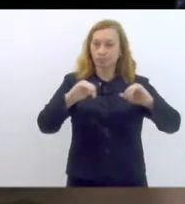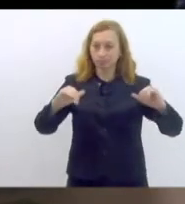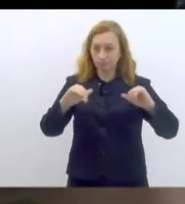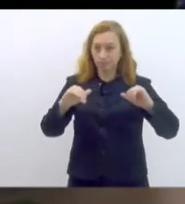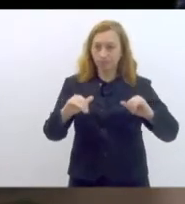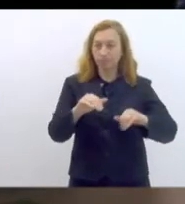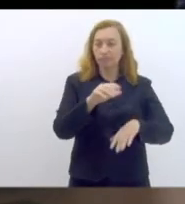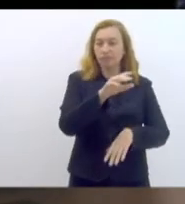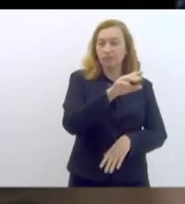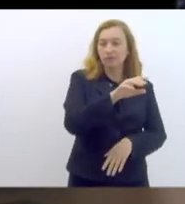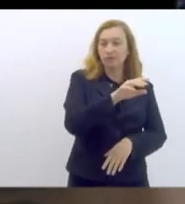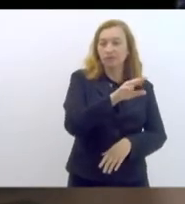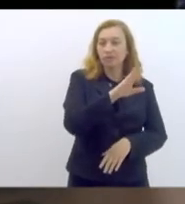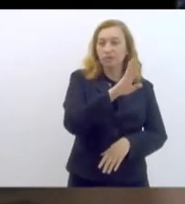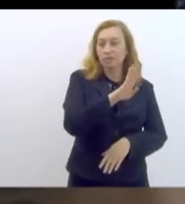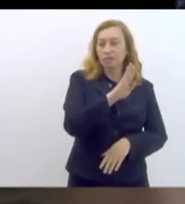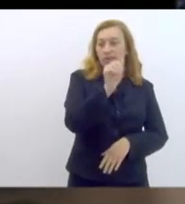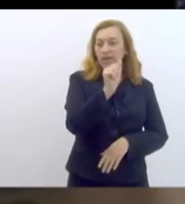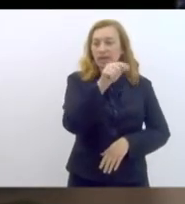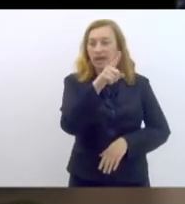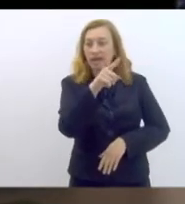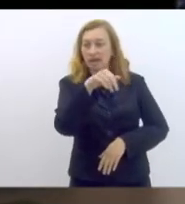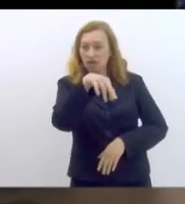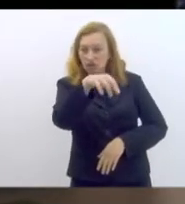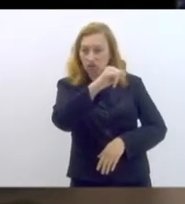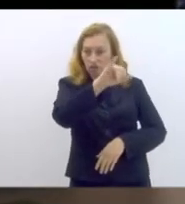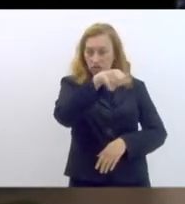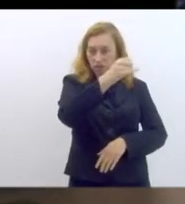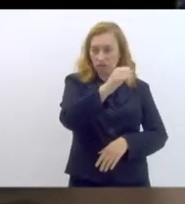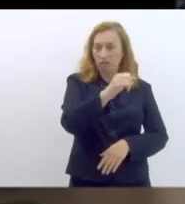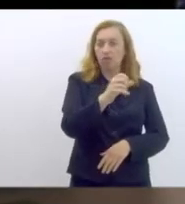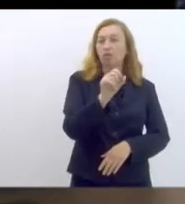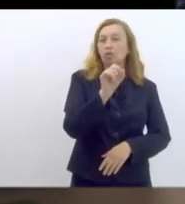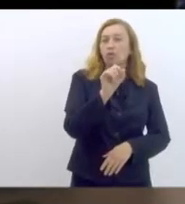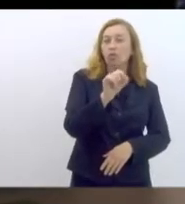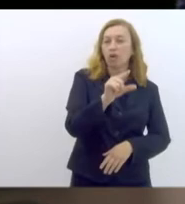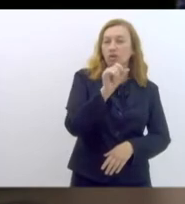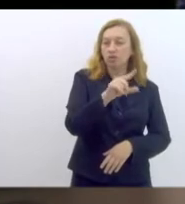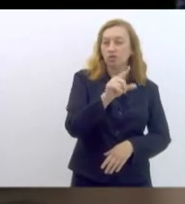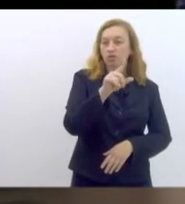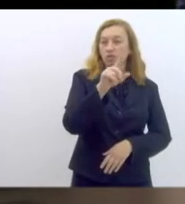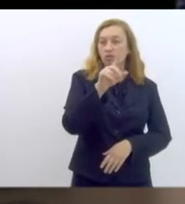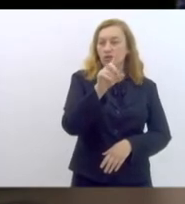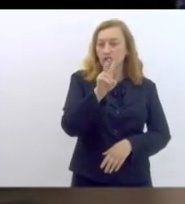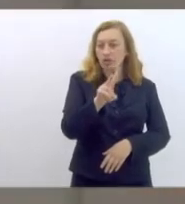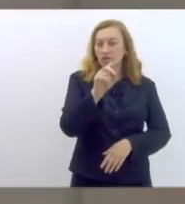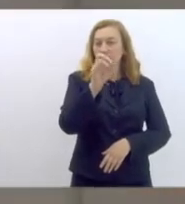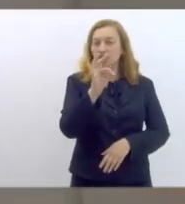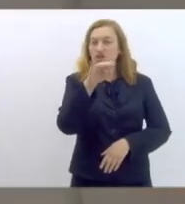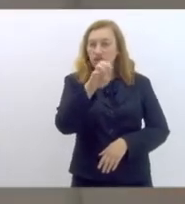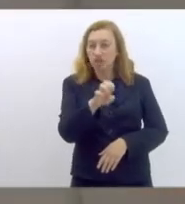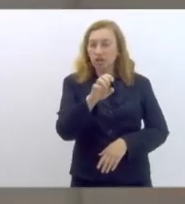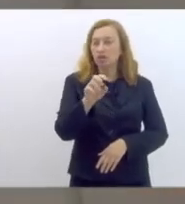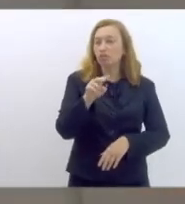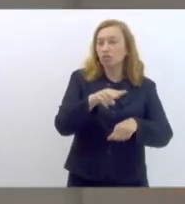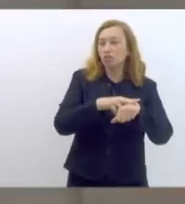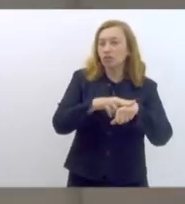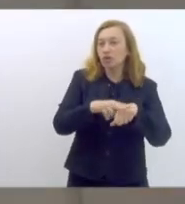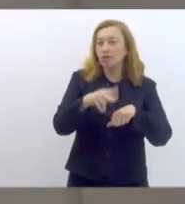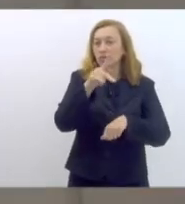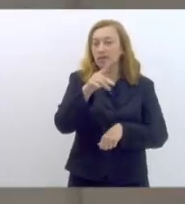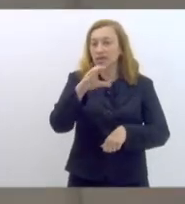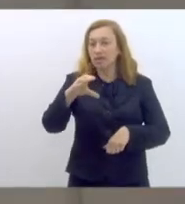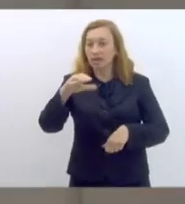Bacen Banerjee 9496, tá? O azul seria o vigente e o verde ali o IPCA